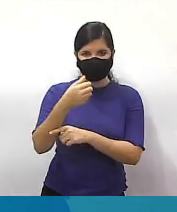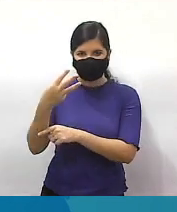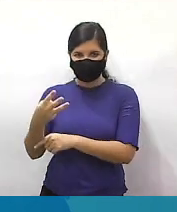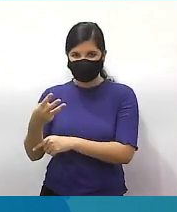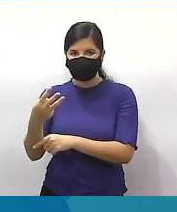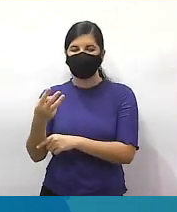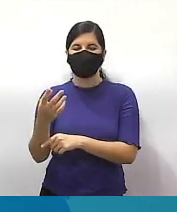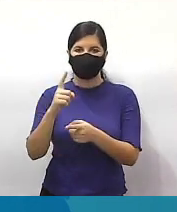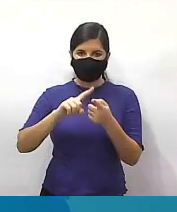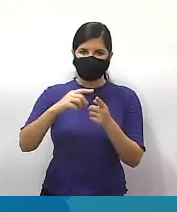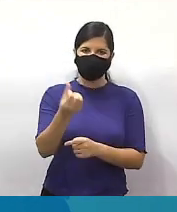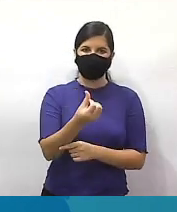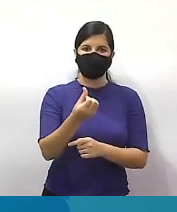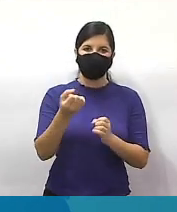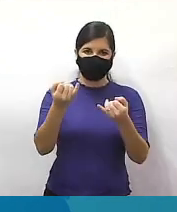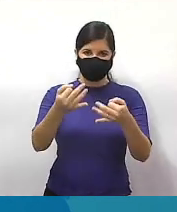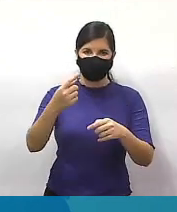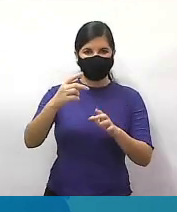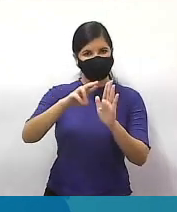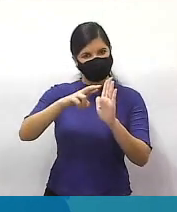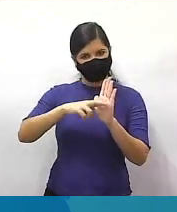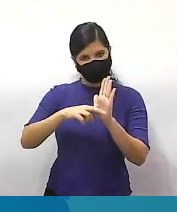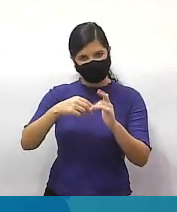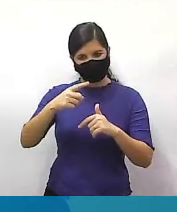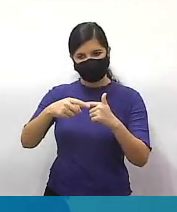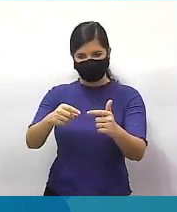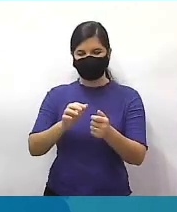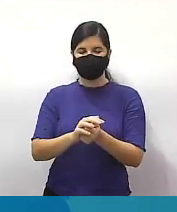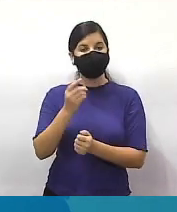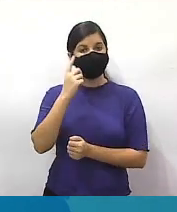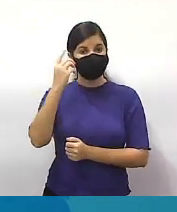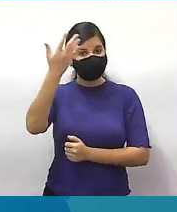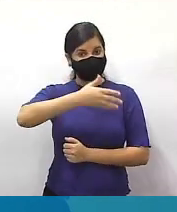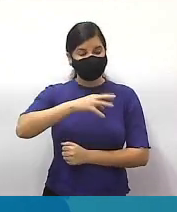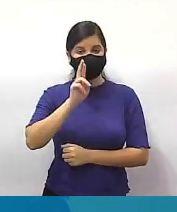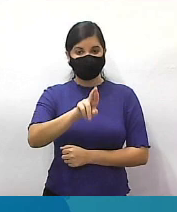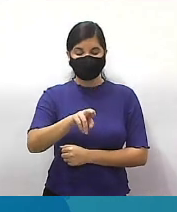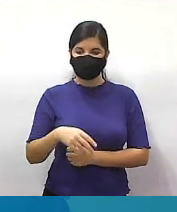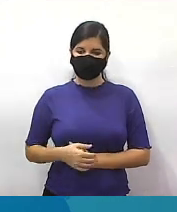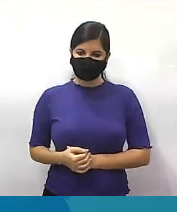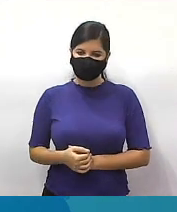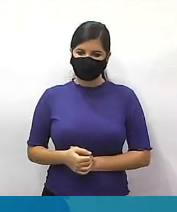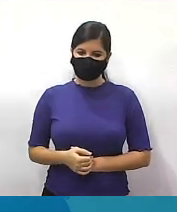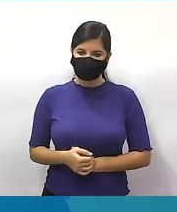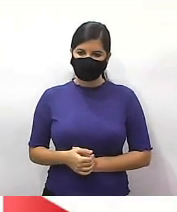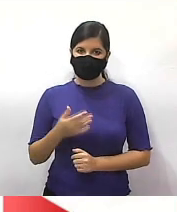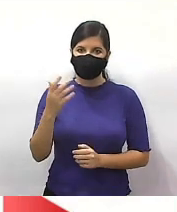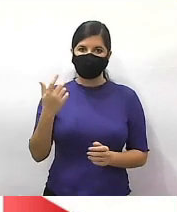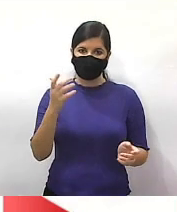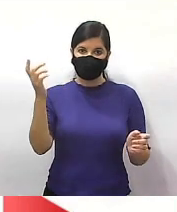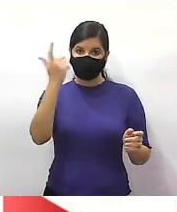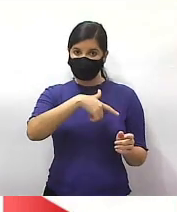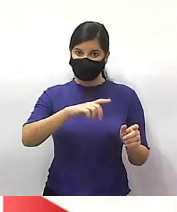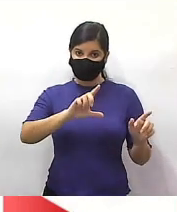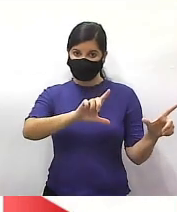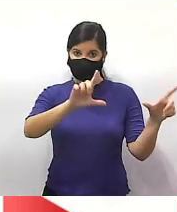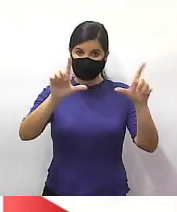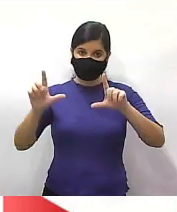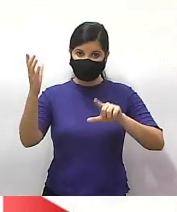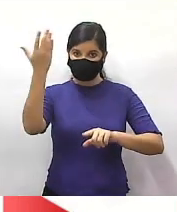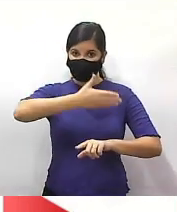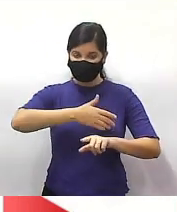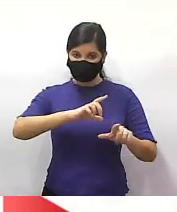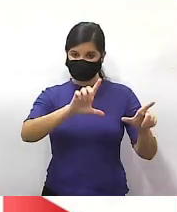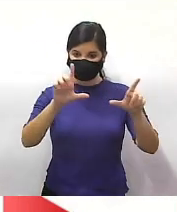liga aí que a gente vai falar dessas regrinhas logo mais. Agora vamos ver a solução comigo? Vamos lá. Jonathan, mostra para eles aí os slides.